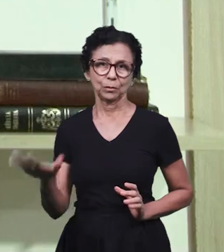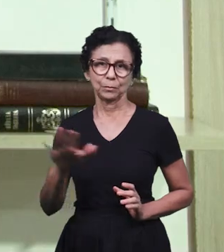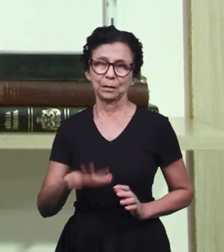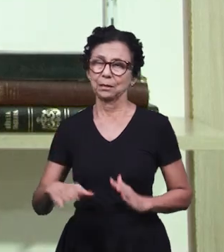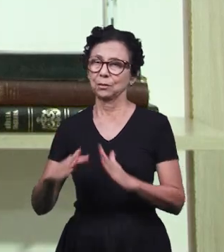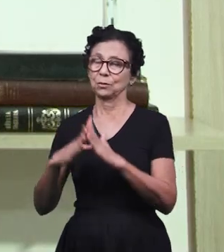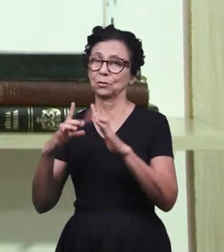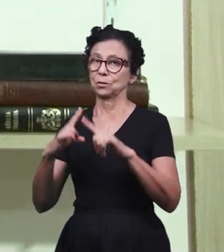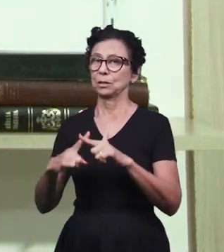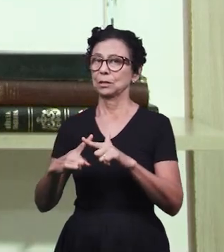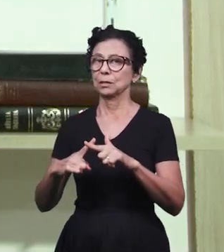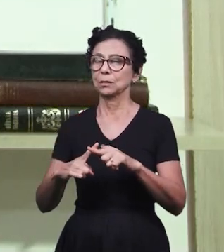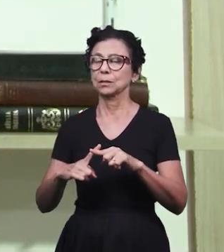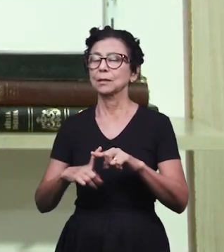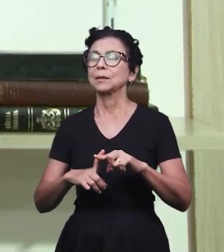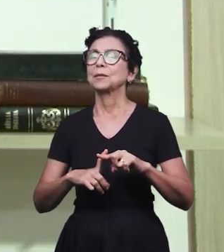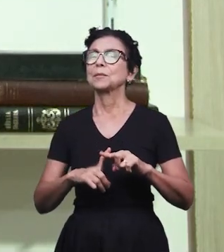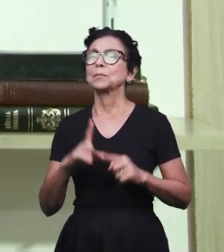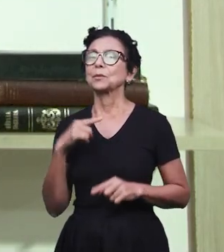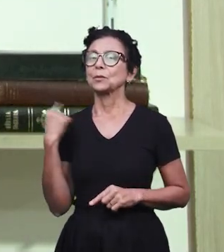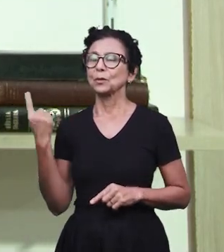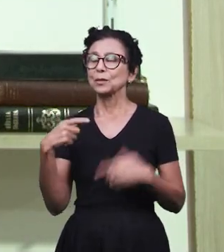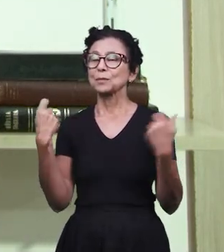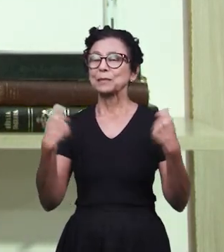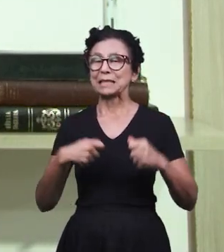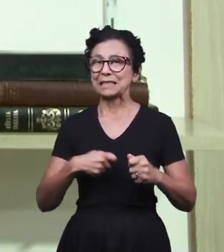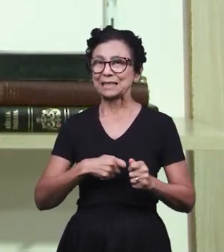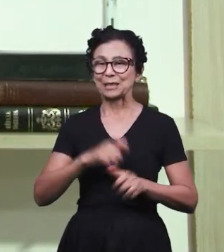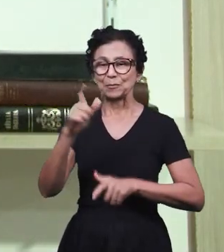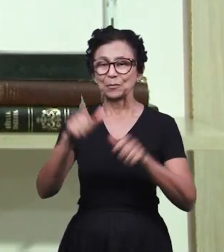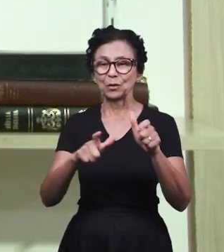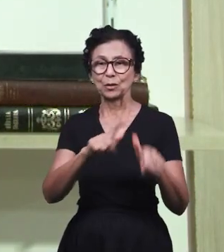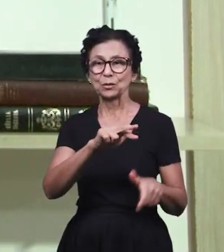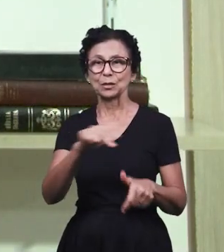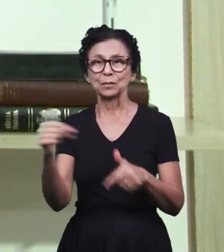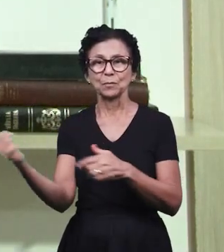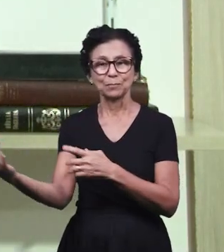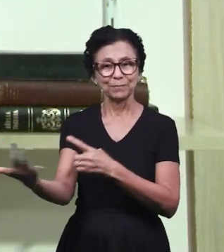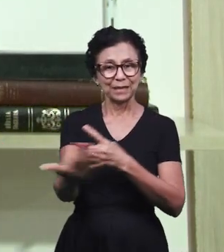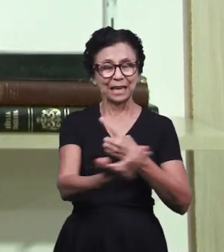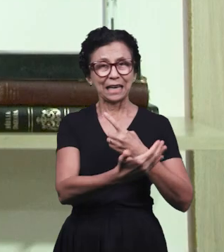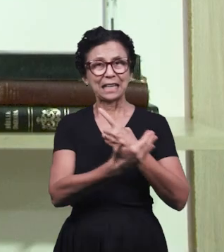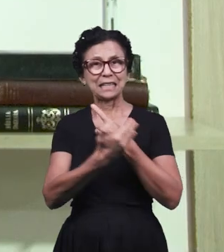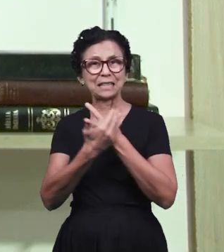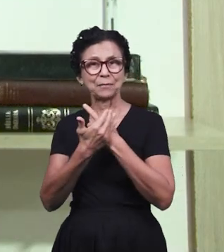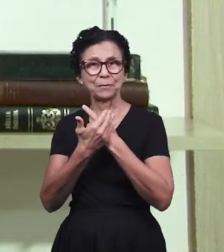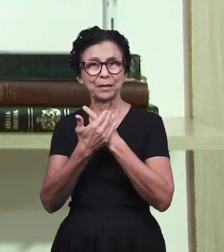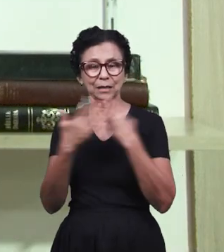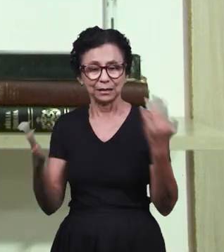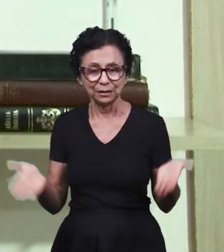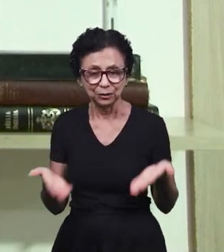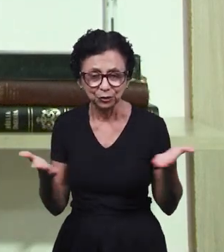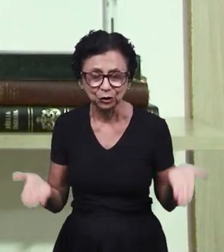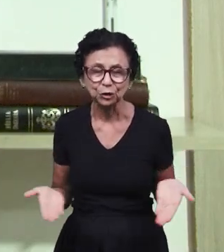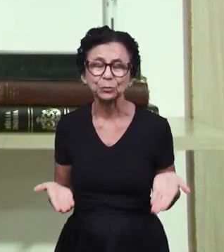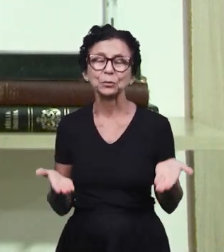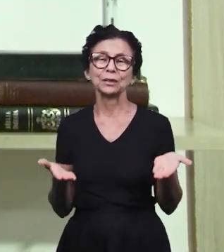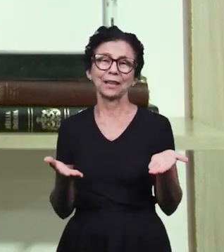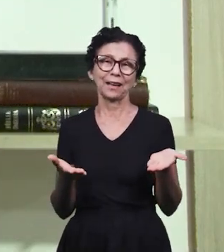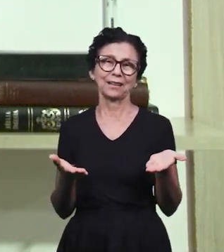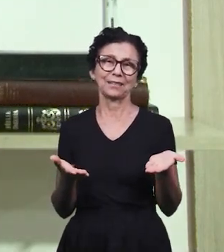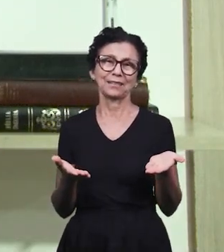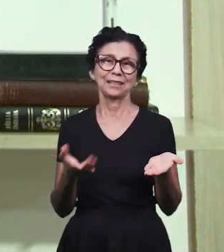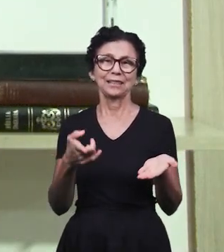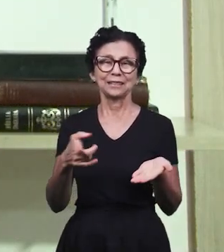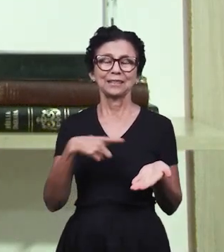mas devemos sim acolher os nossos irmãos, estimular as suas capacidades e proporcionar um ambiente que